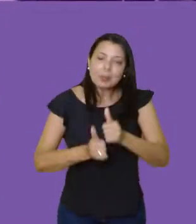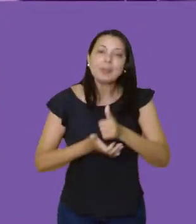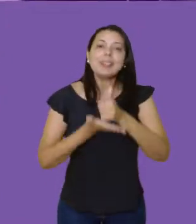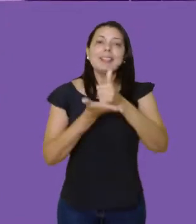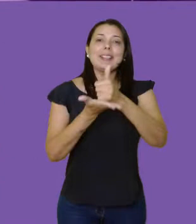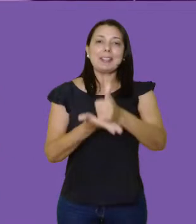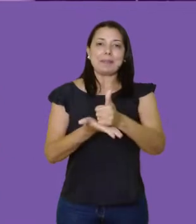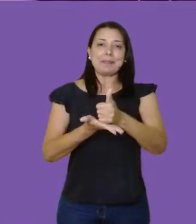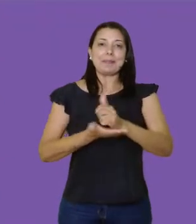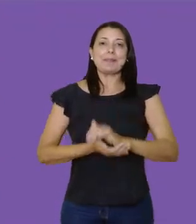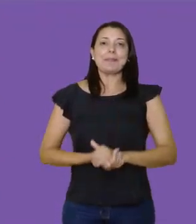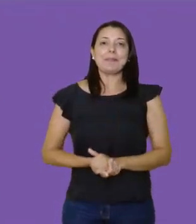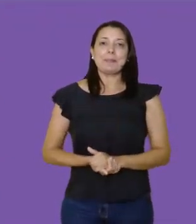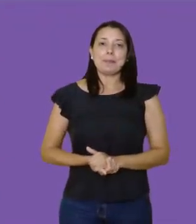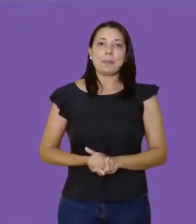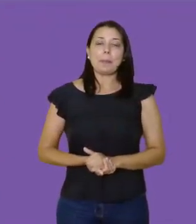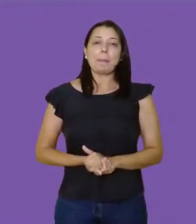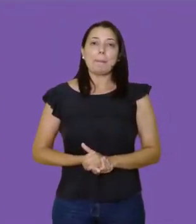de poder.